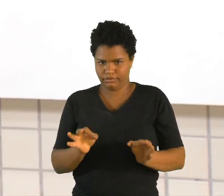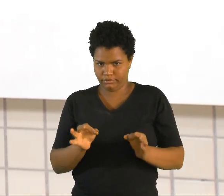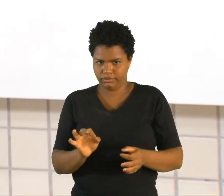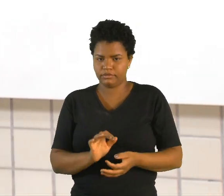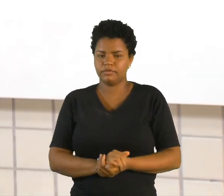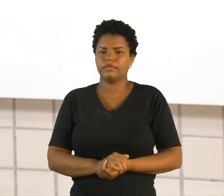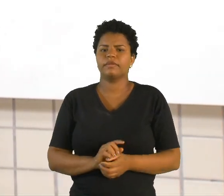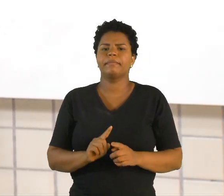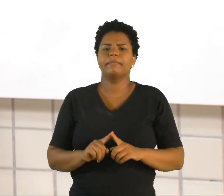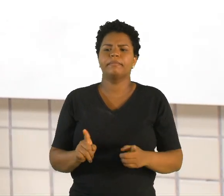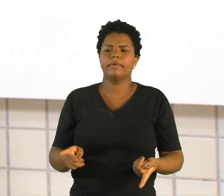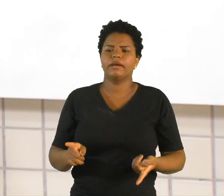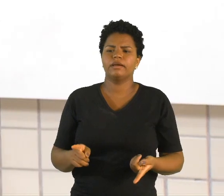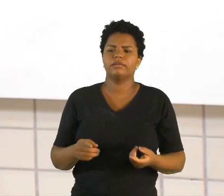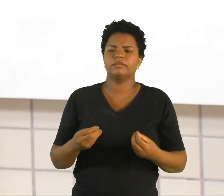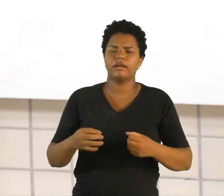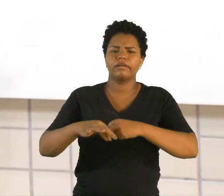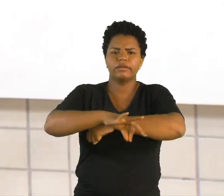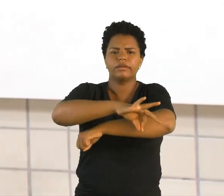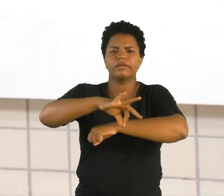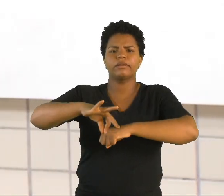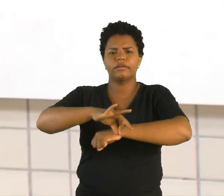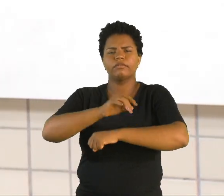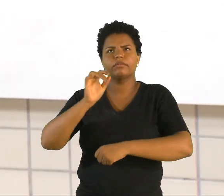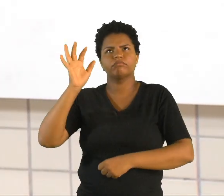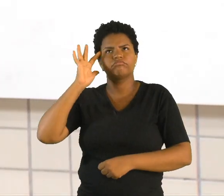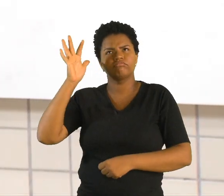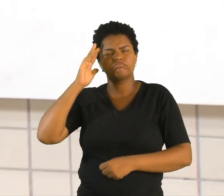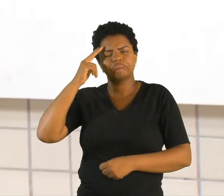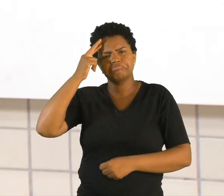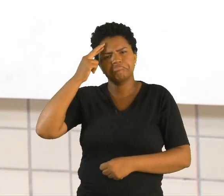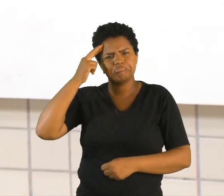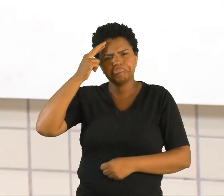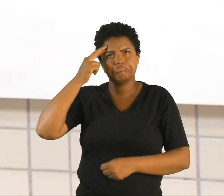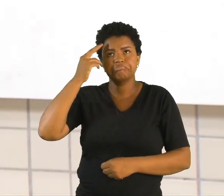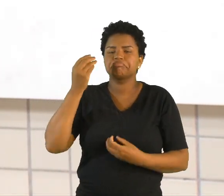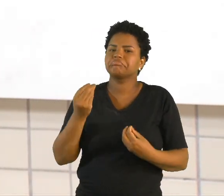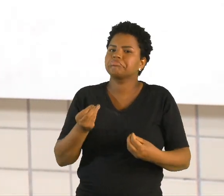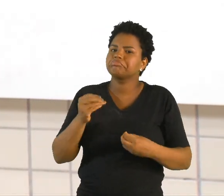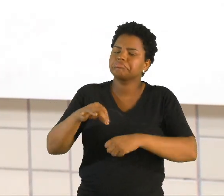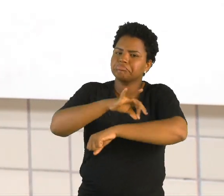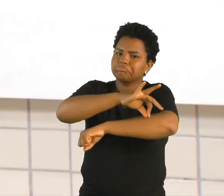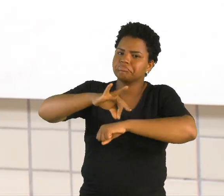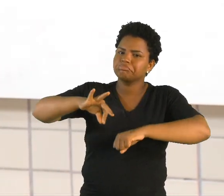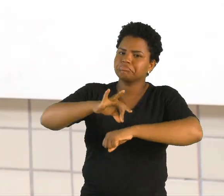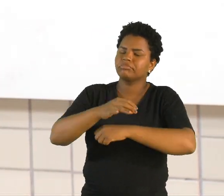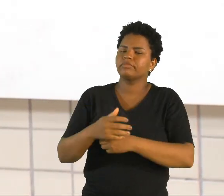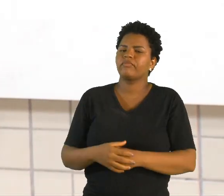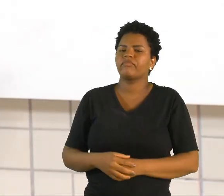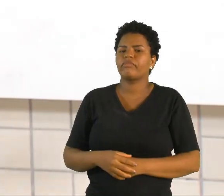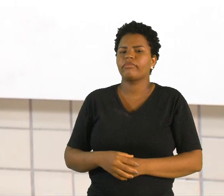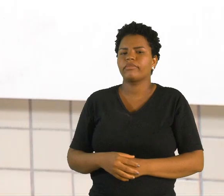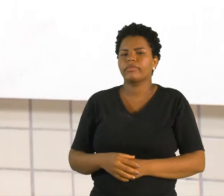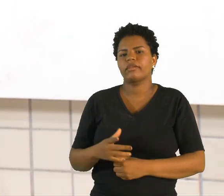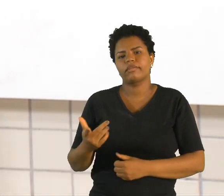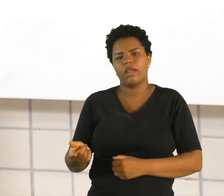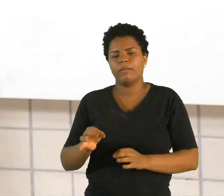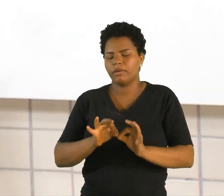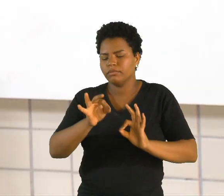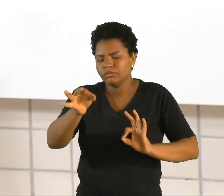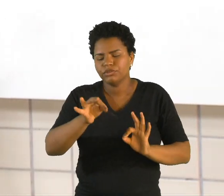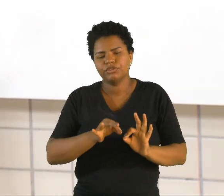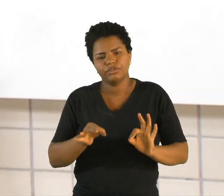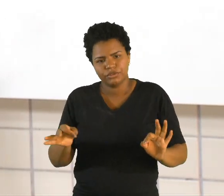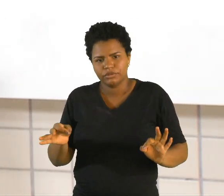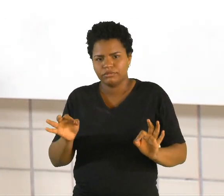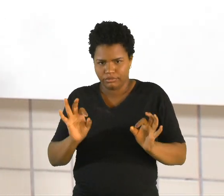Mas para que serve a régua, pessoal? Vamos refletir aqui. Para que serve a régua? A régua serve para quê? Para medir.